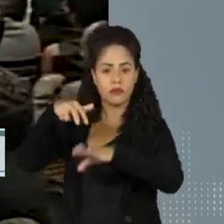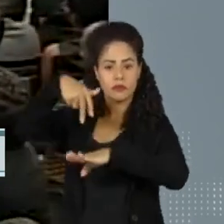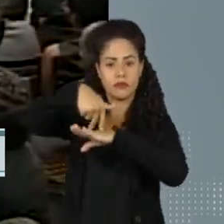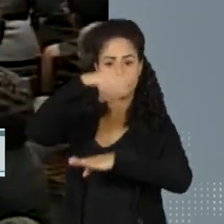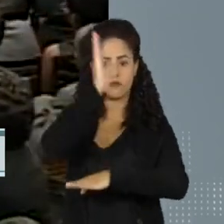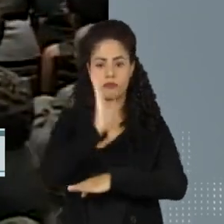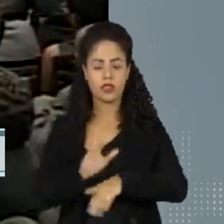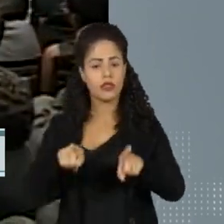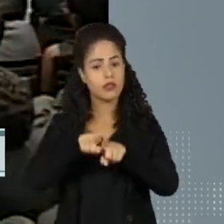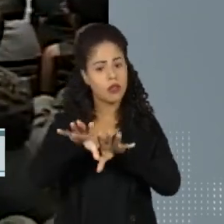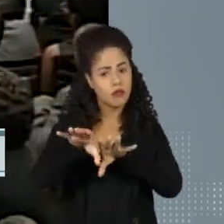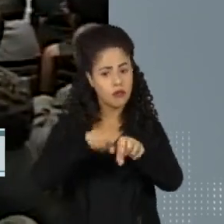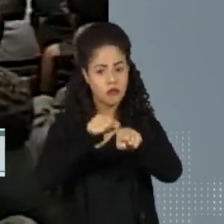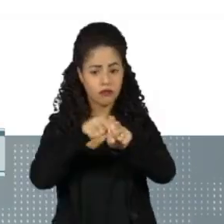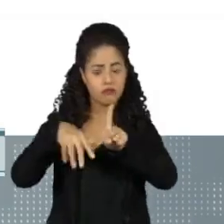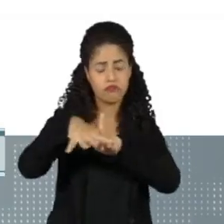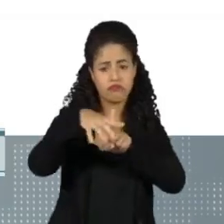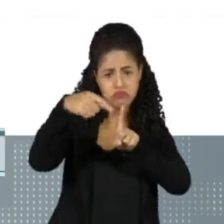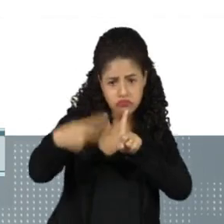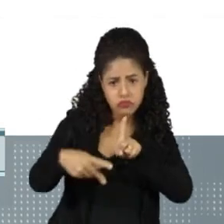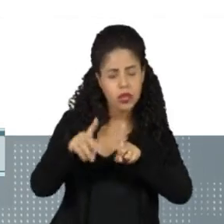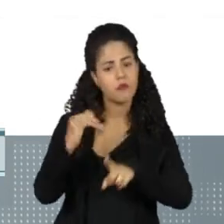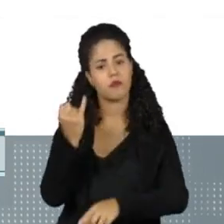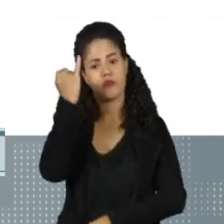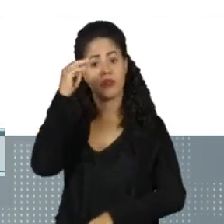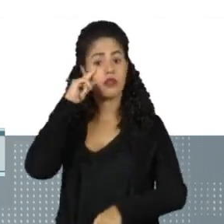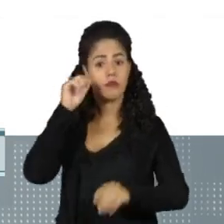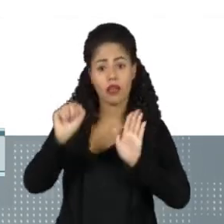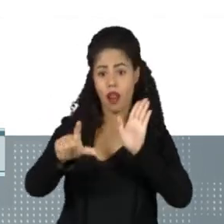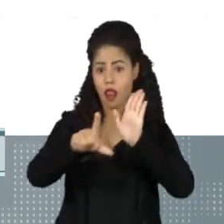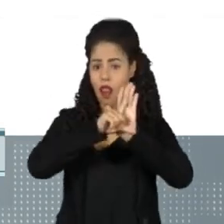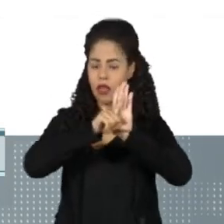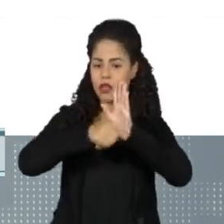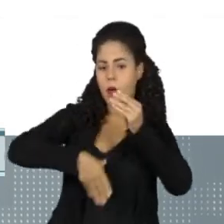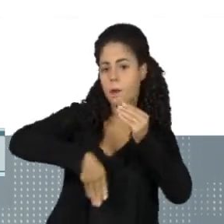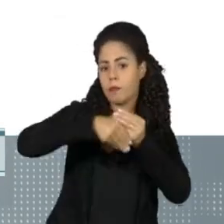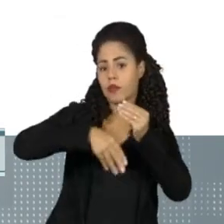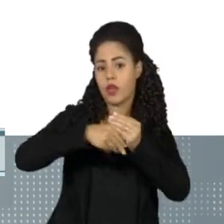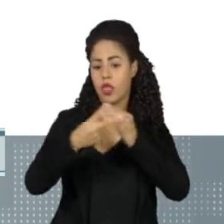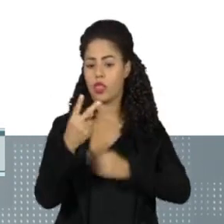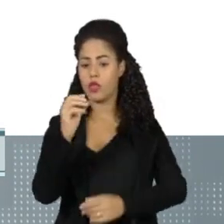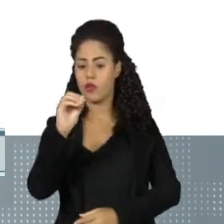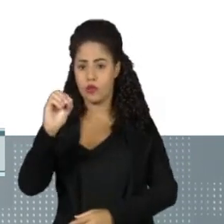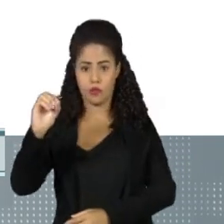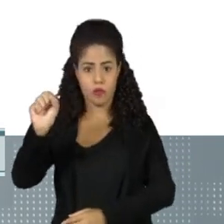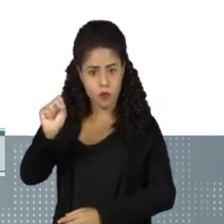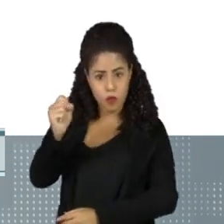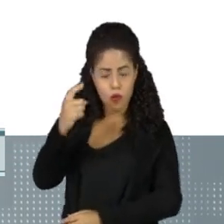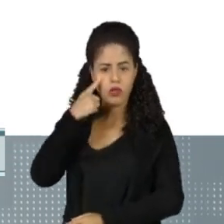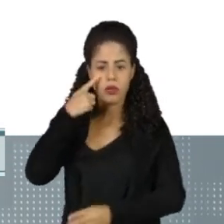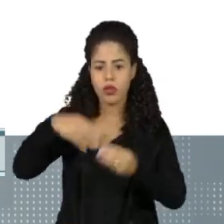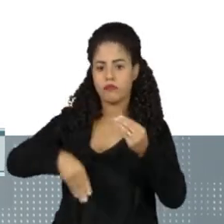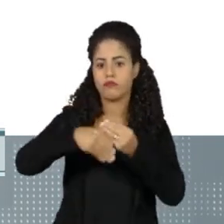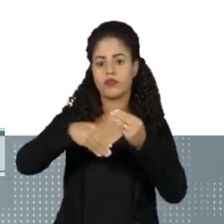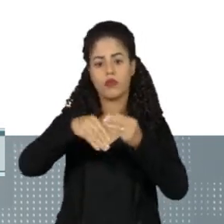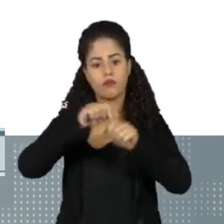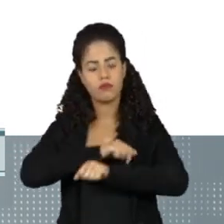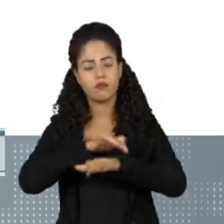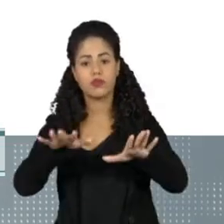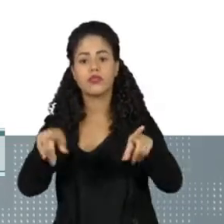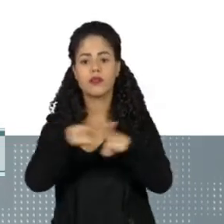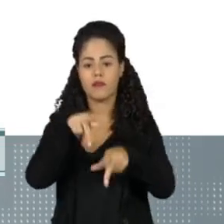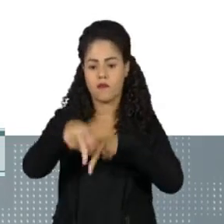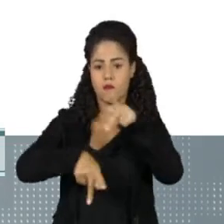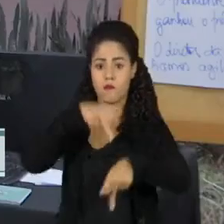na formação da sociedade nacional. A legislação foi complementada em 2008, ampliando o conteúdo aos povos e